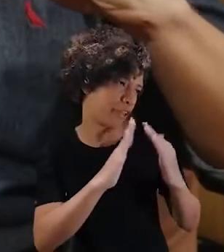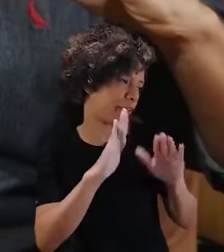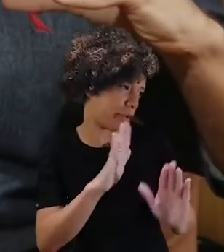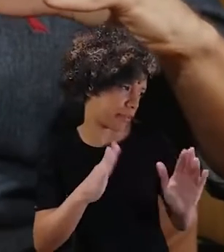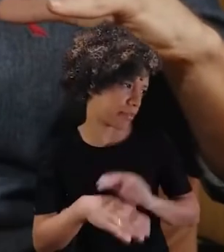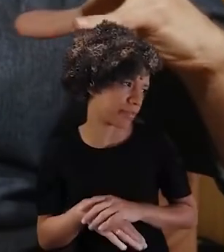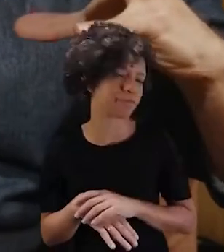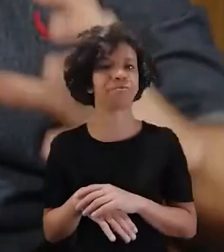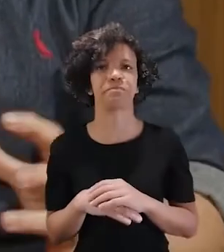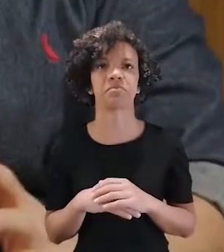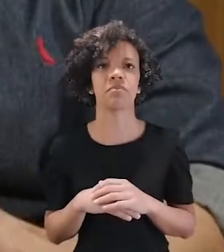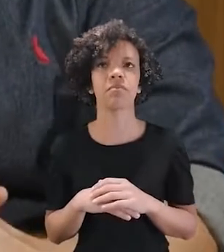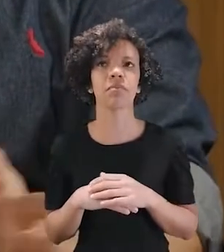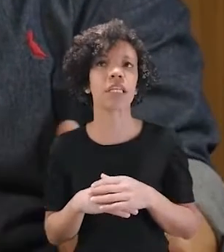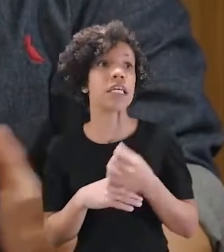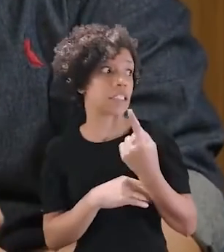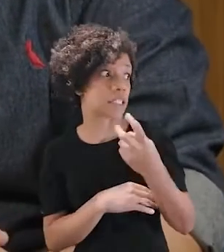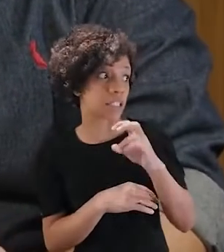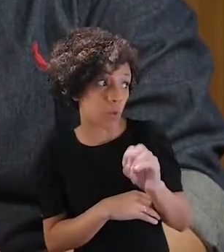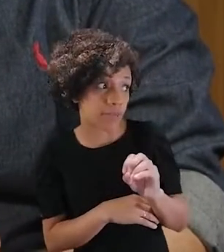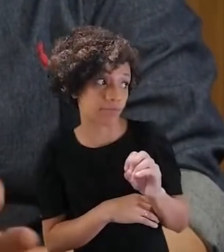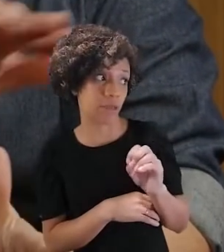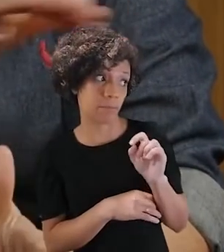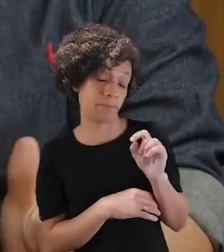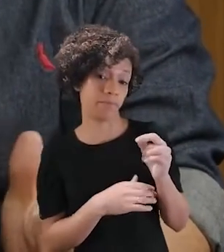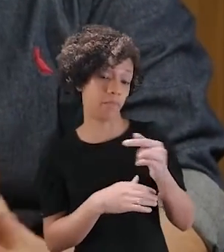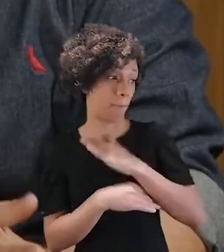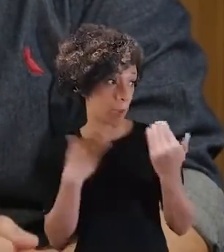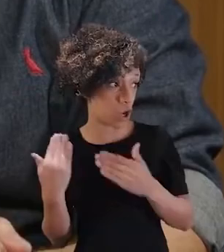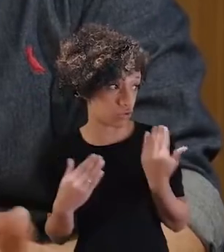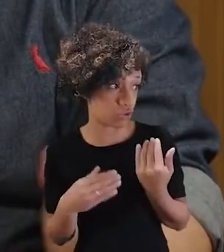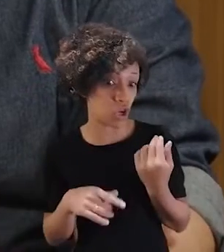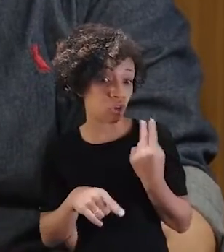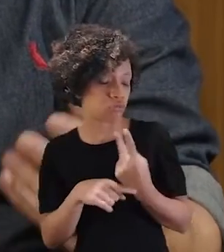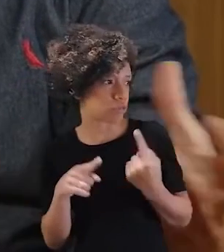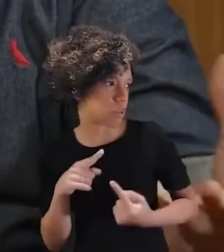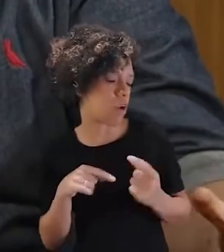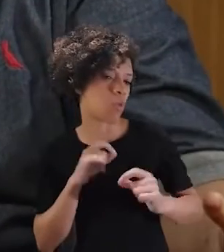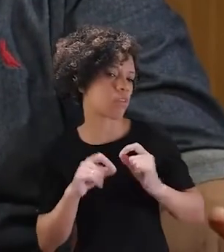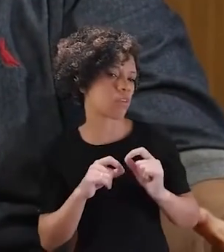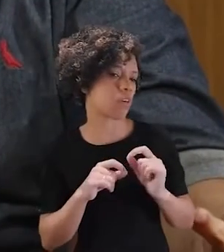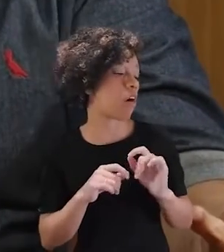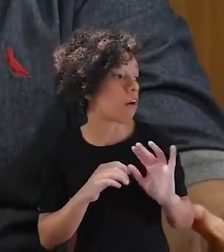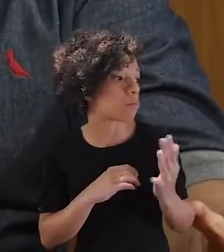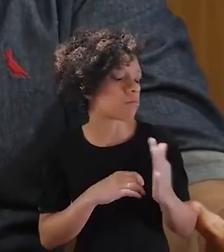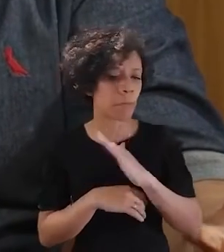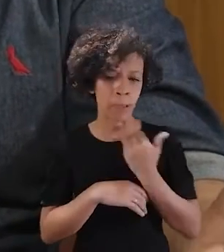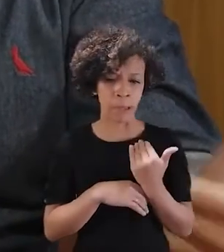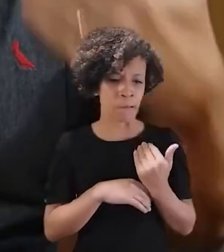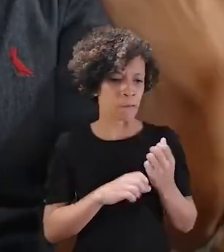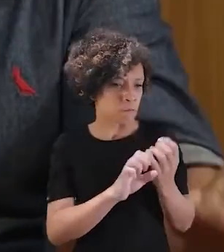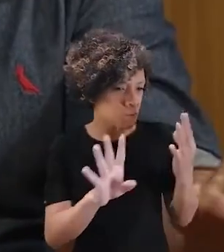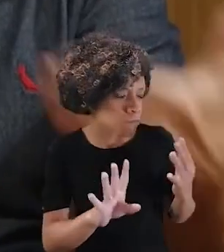da actividade comercial noturna am150 mortes dois terço dessas mortes acontecem a 50 metros de uma boca de